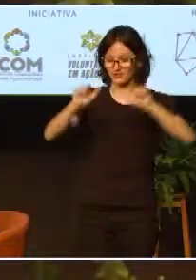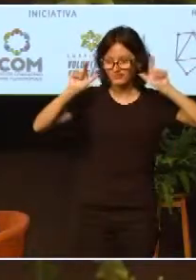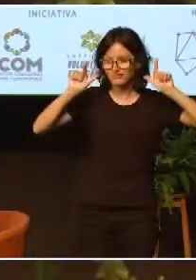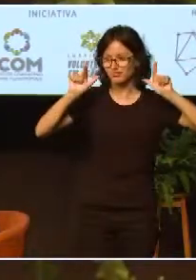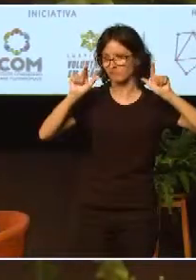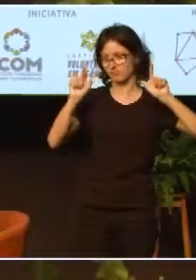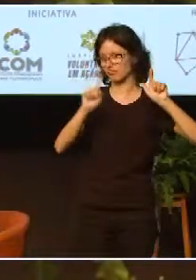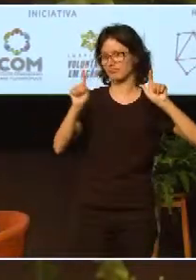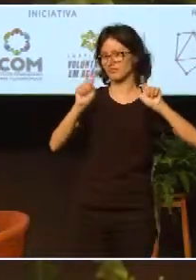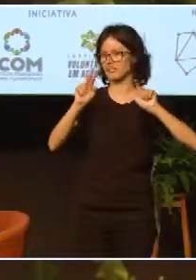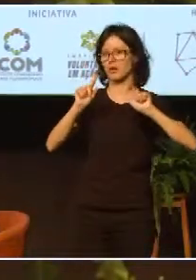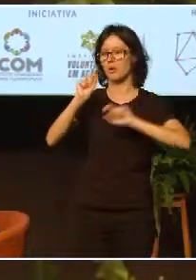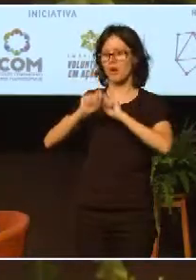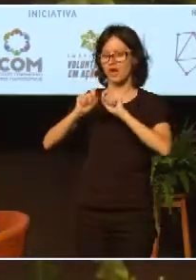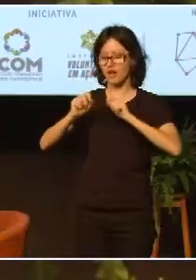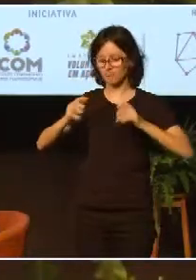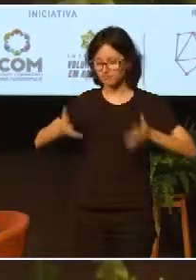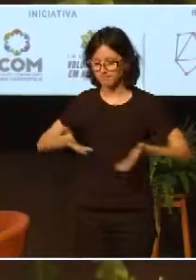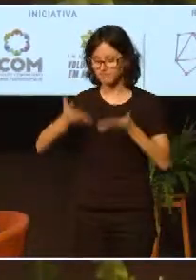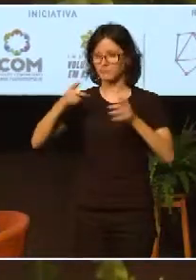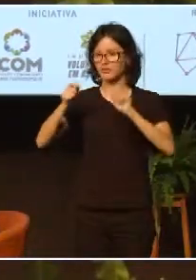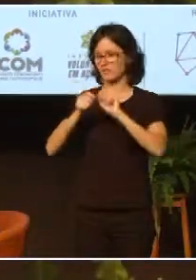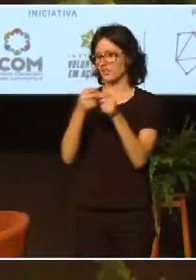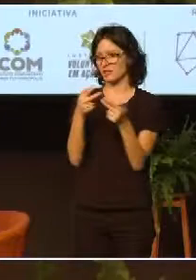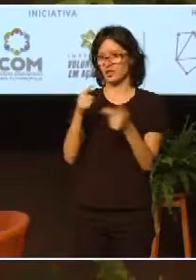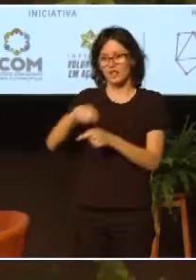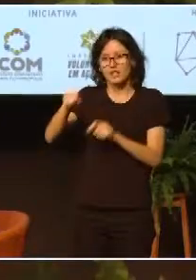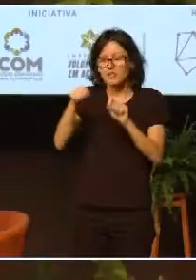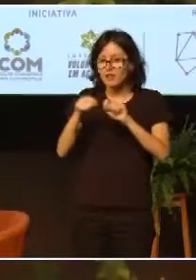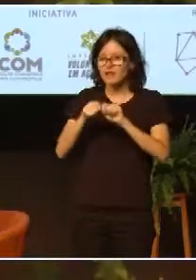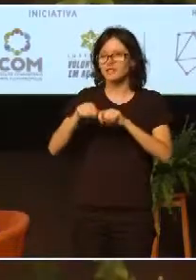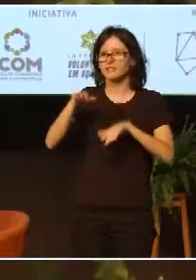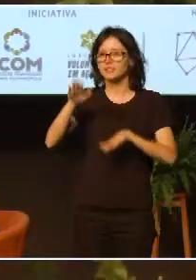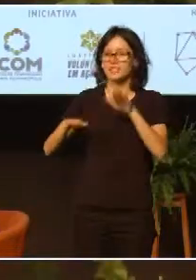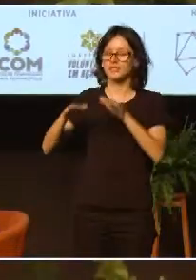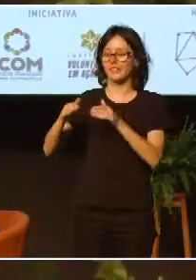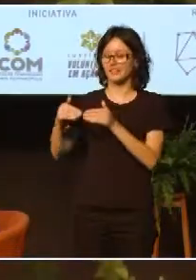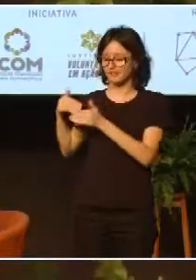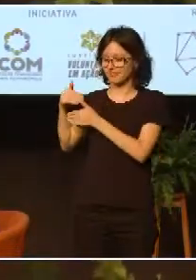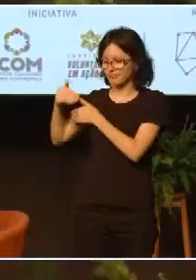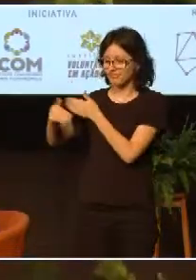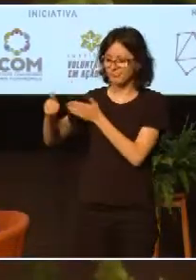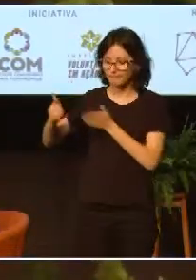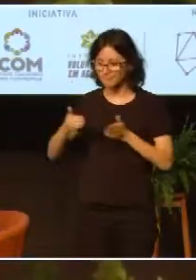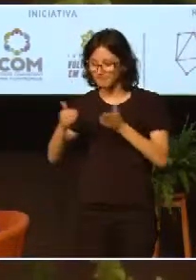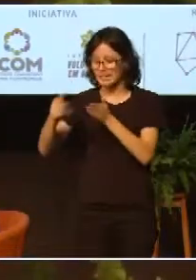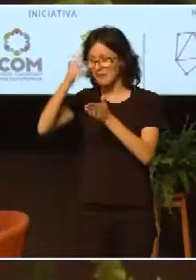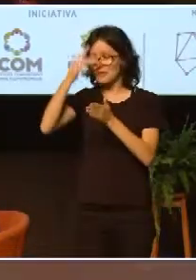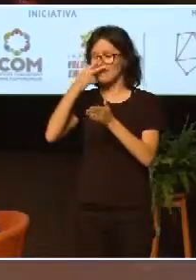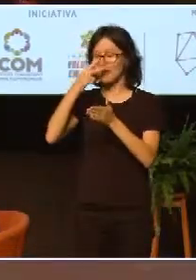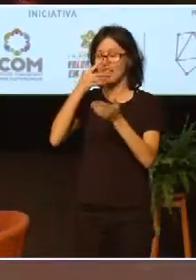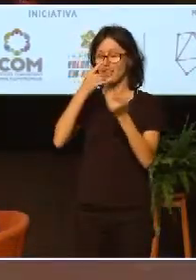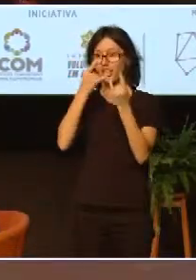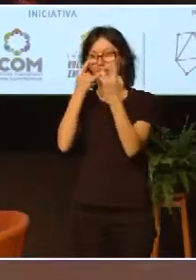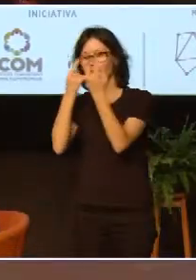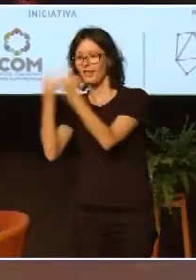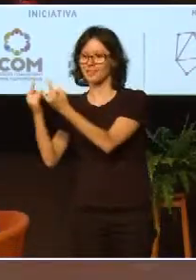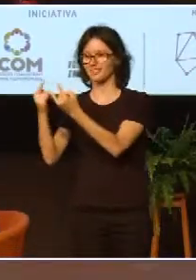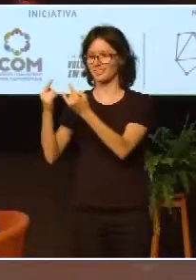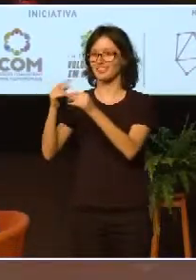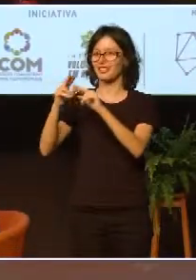a motivação para fazer o que você faz. E, muitas vezes, no meio do caminho, as pessoas se perdem,